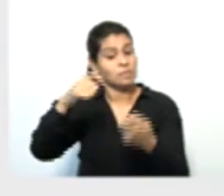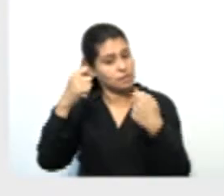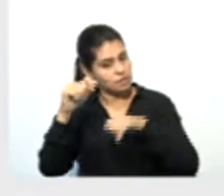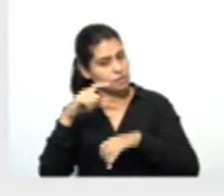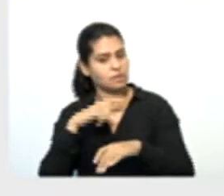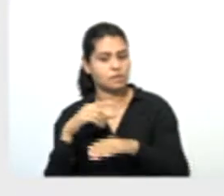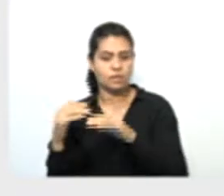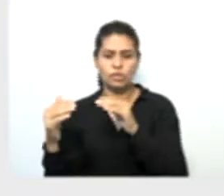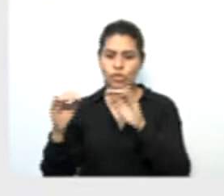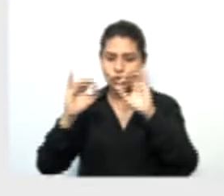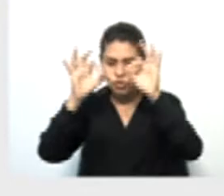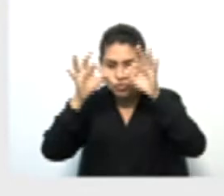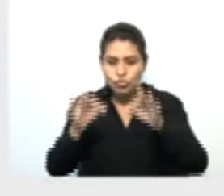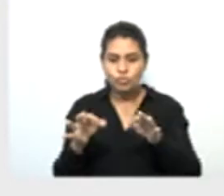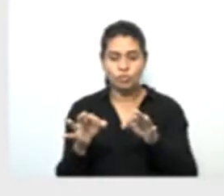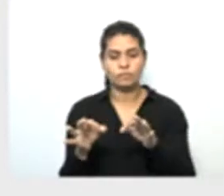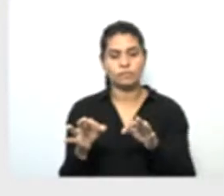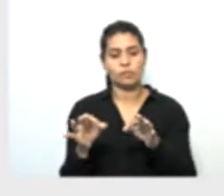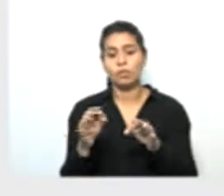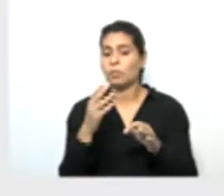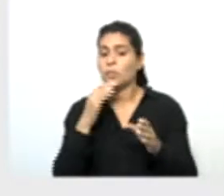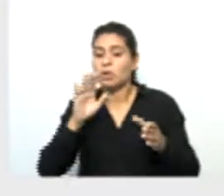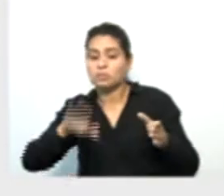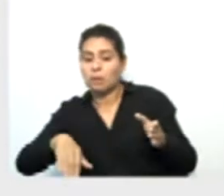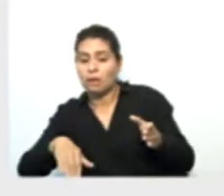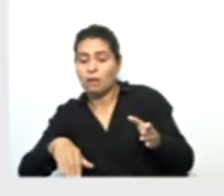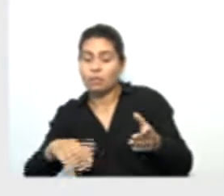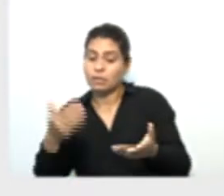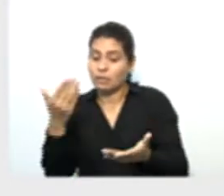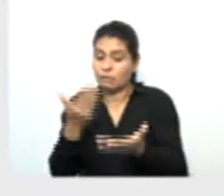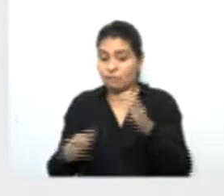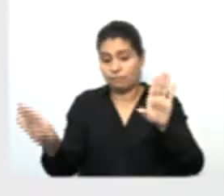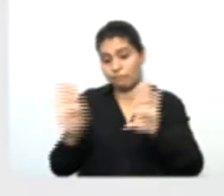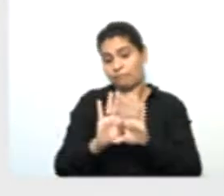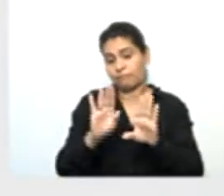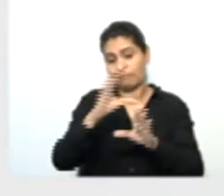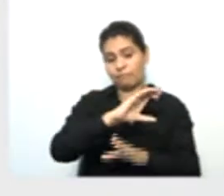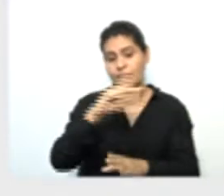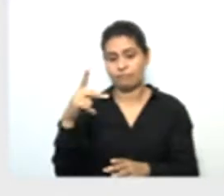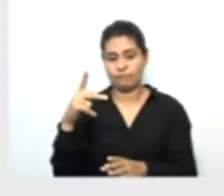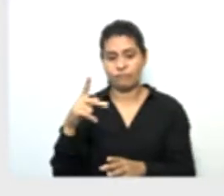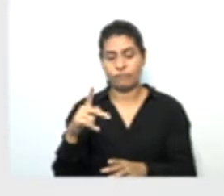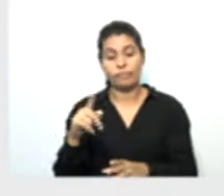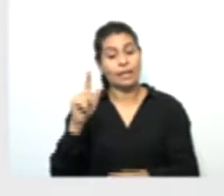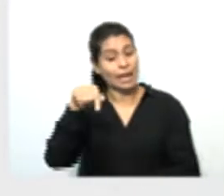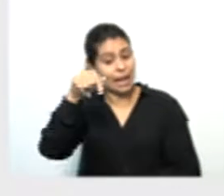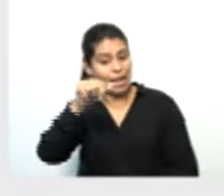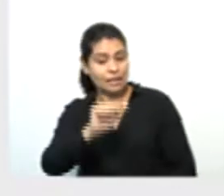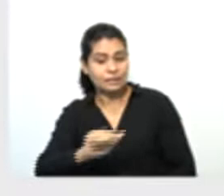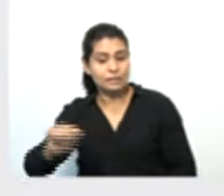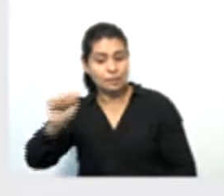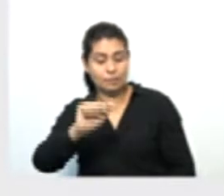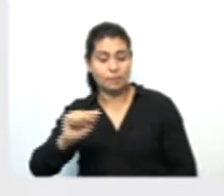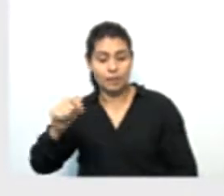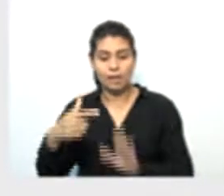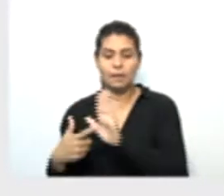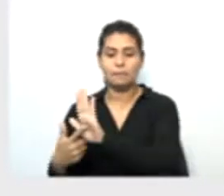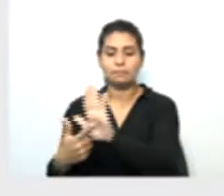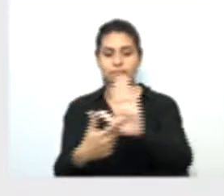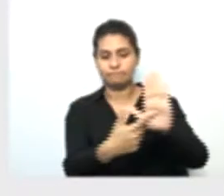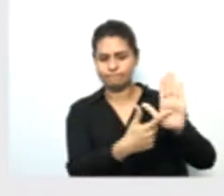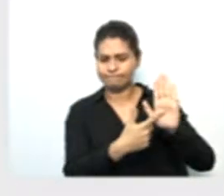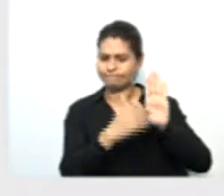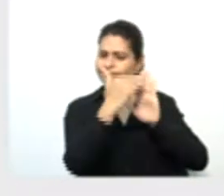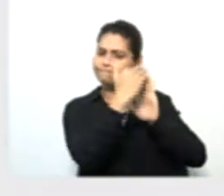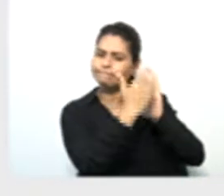manter a cooperativa aberta, ele não pode ser muito baixo, que vai levar a cooperativa a falir. Na Assembleia, são apresentadas e